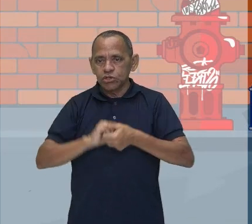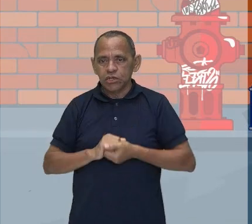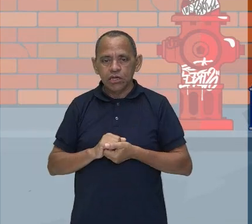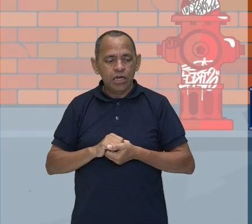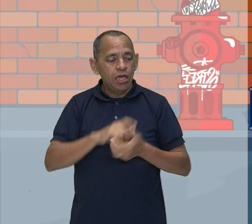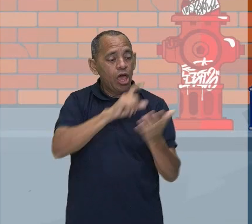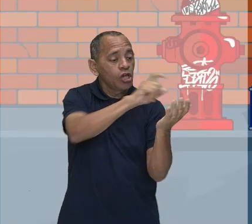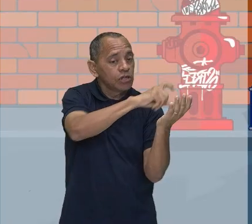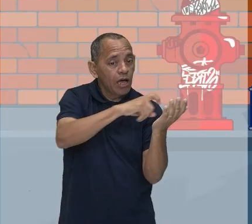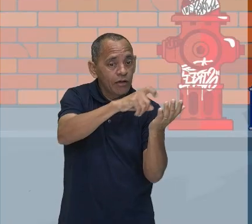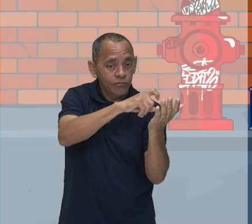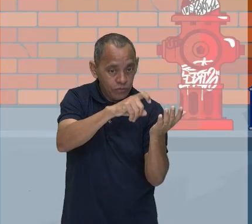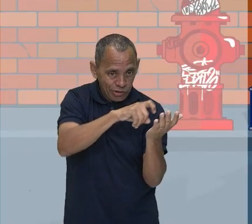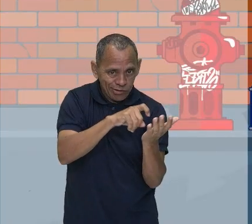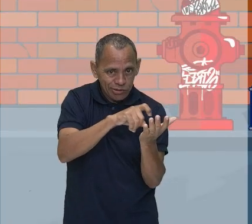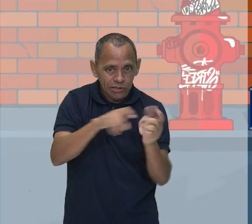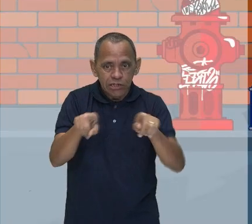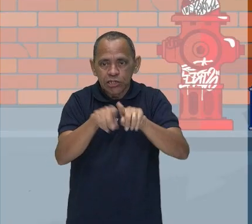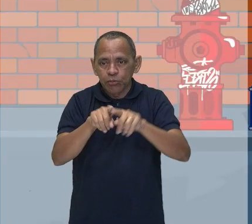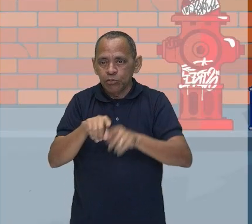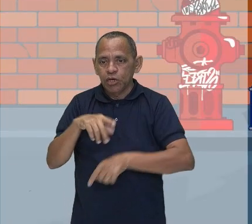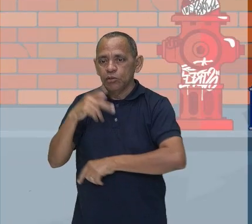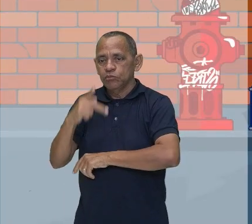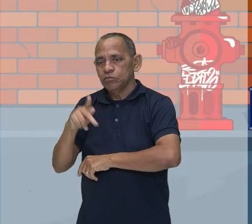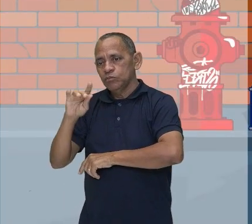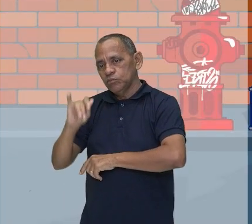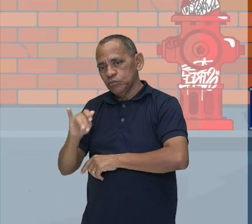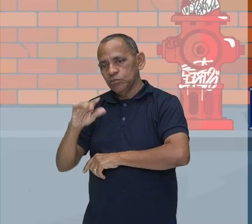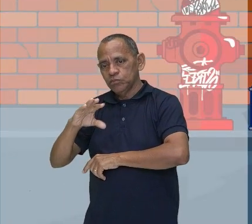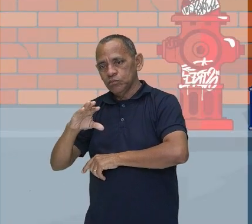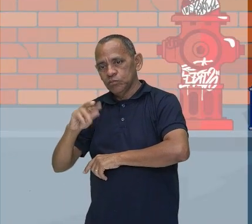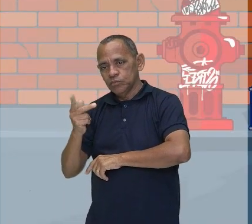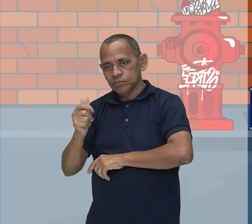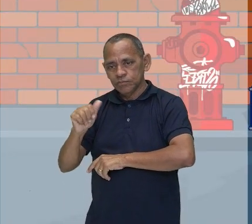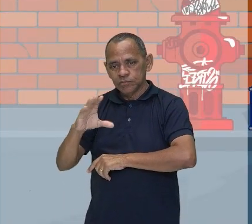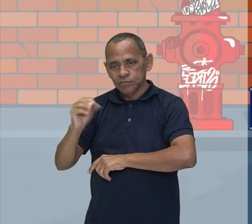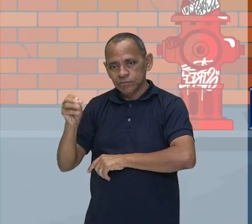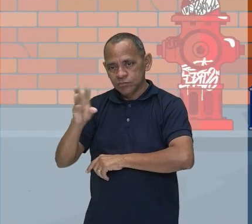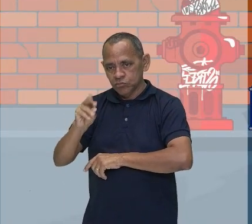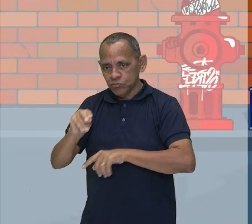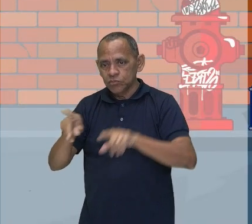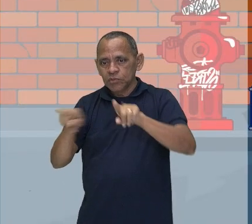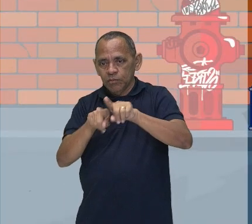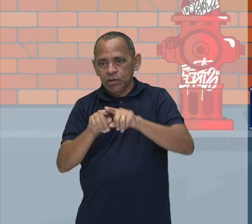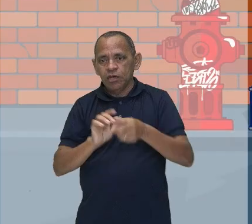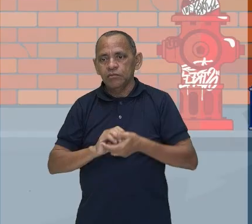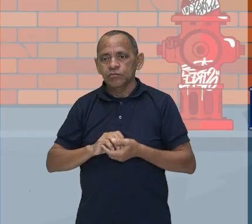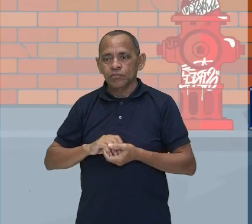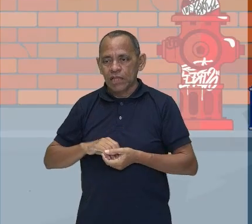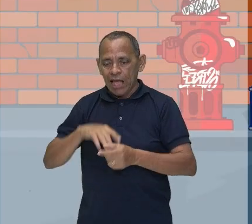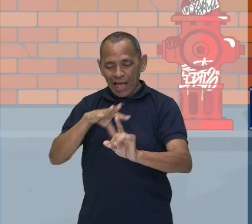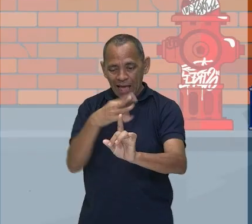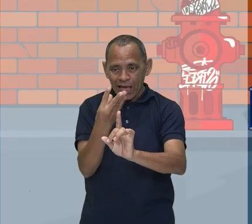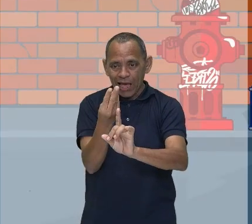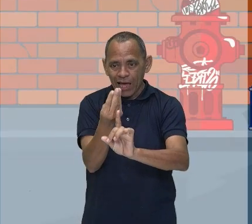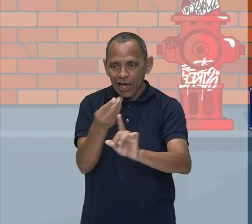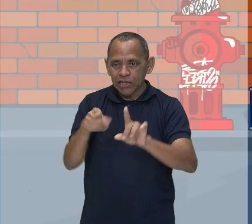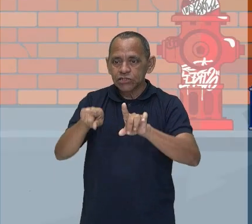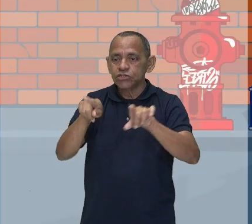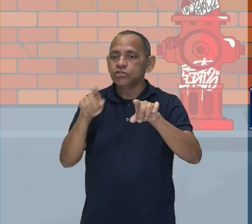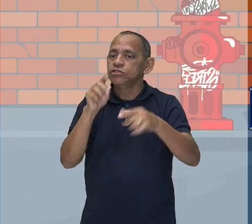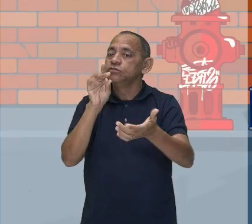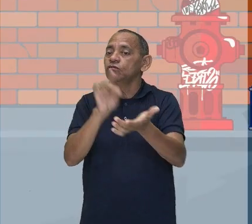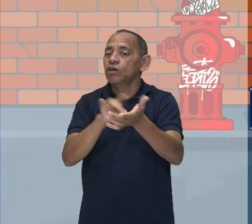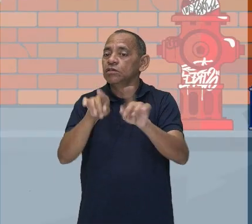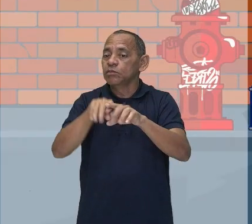mostrando essa realidade, essa questão de que a arte vai ali se misturando